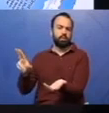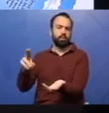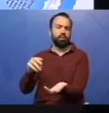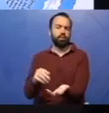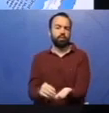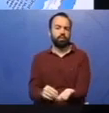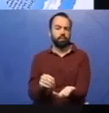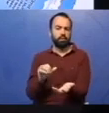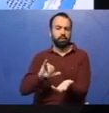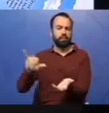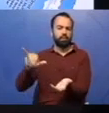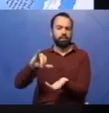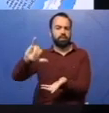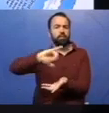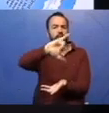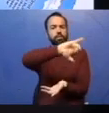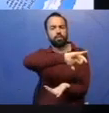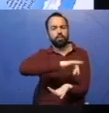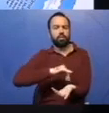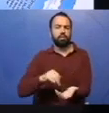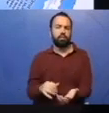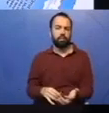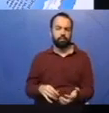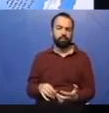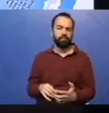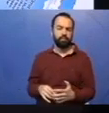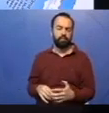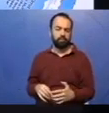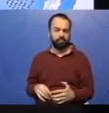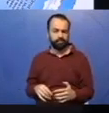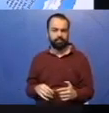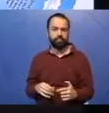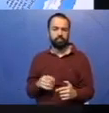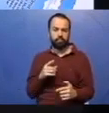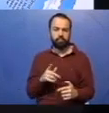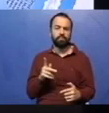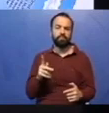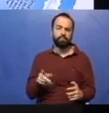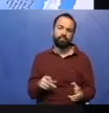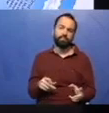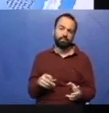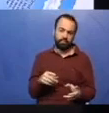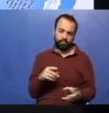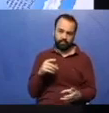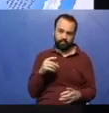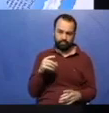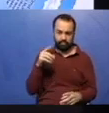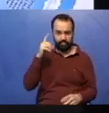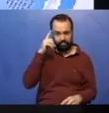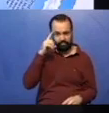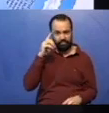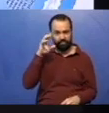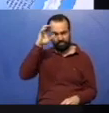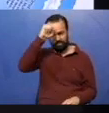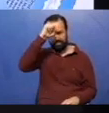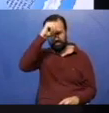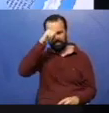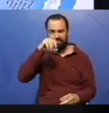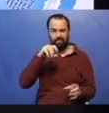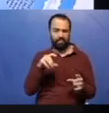cumulonimbus, ok? Depois, se você fizer isso várias vezes, já dá até para memorizar os tipos de nuvens, ok?